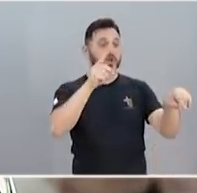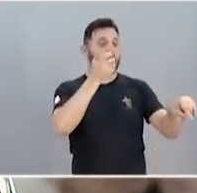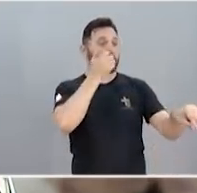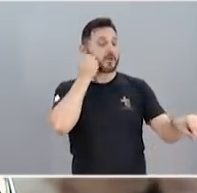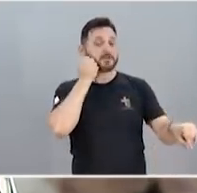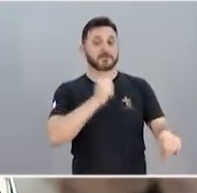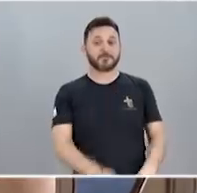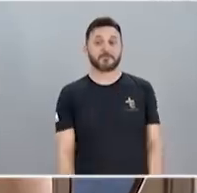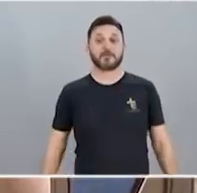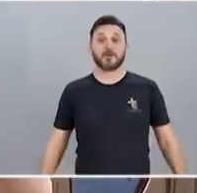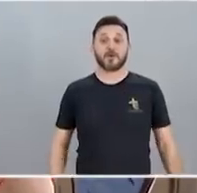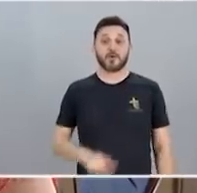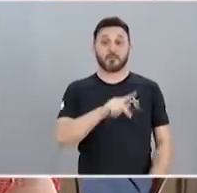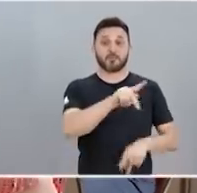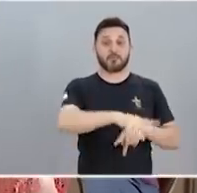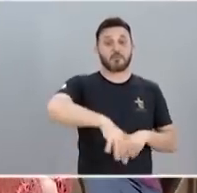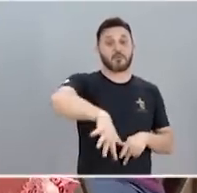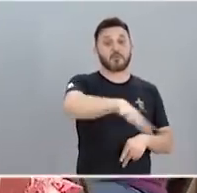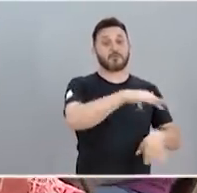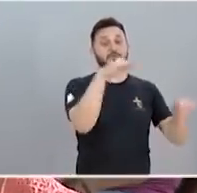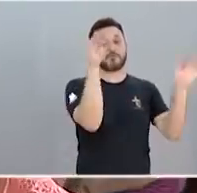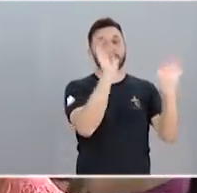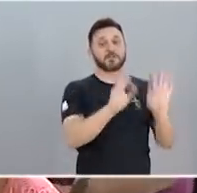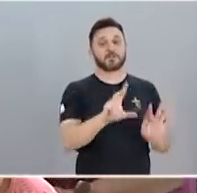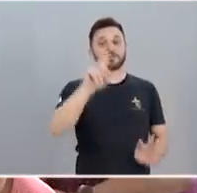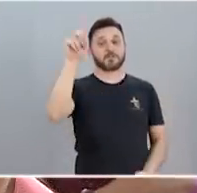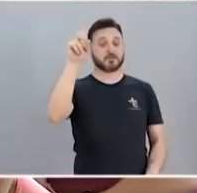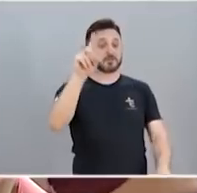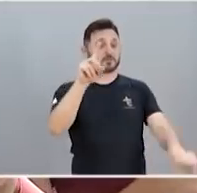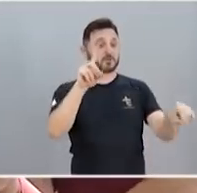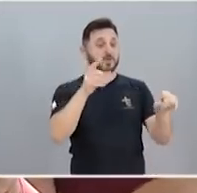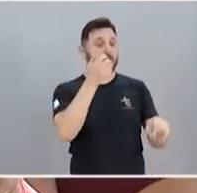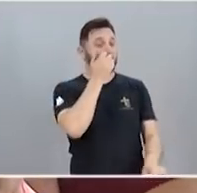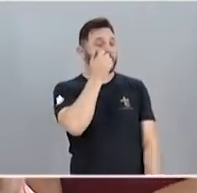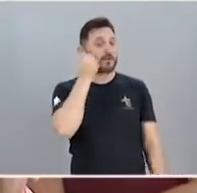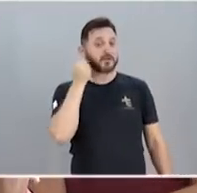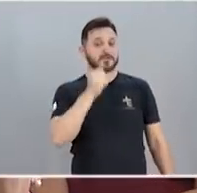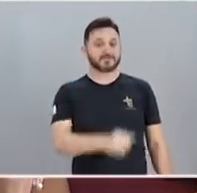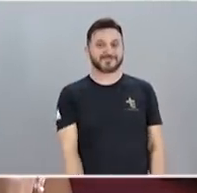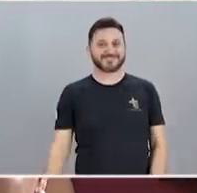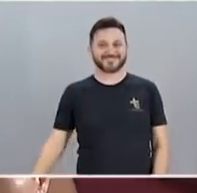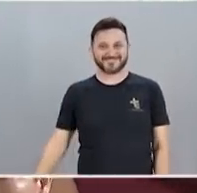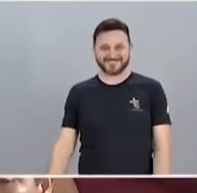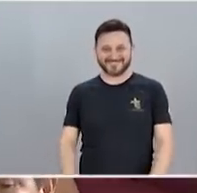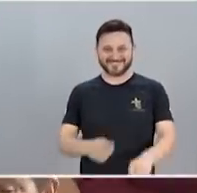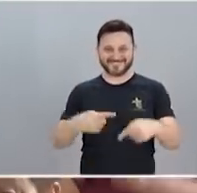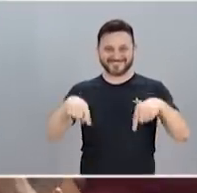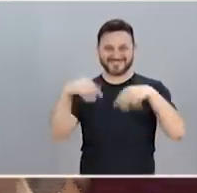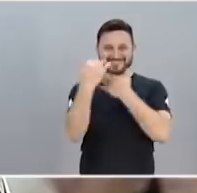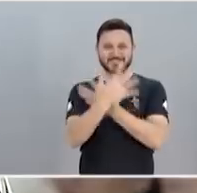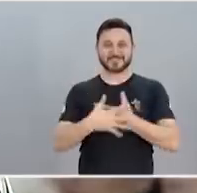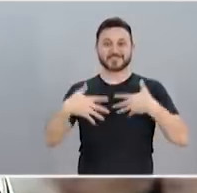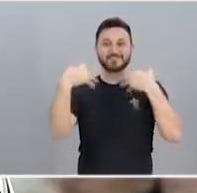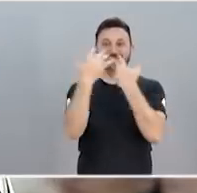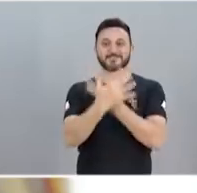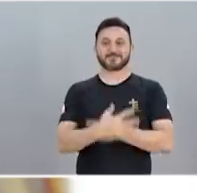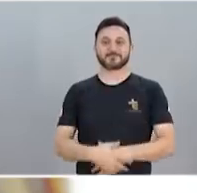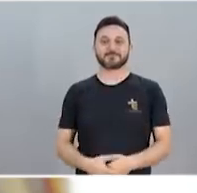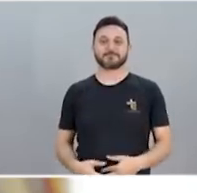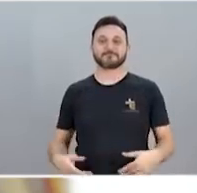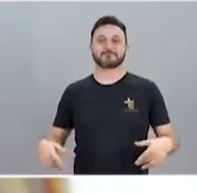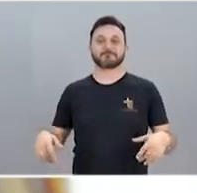herança. Todos. Feliz o povo que o Senhor escolheu por sua herança.